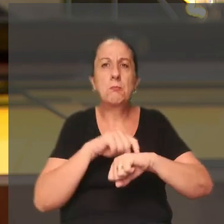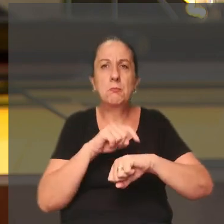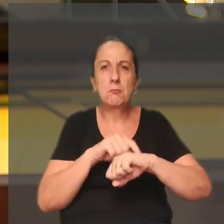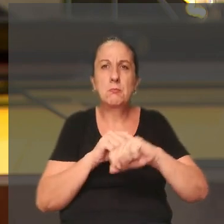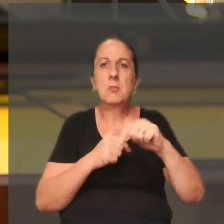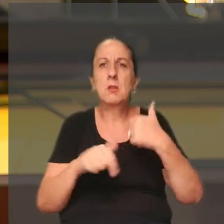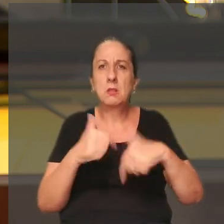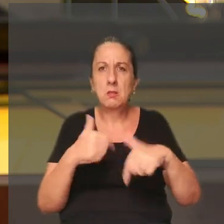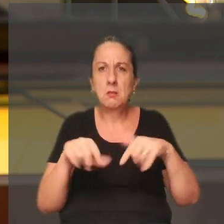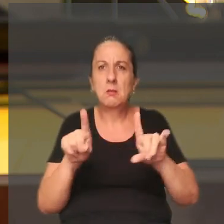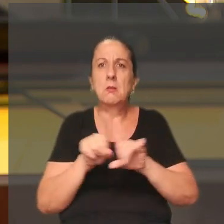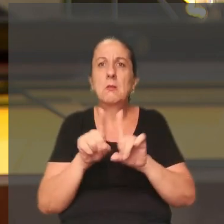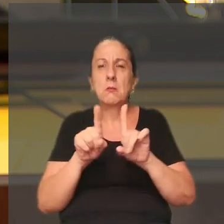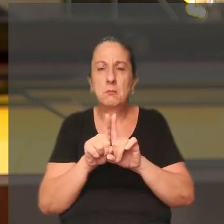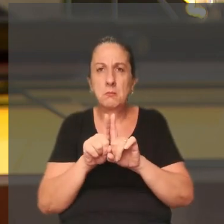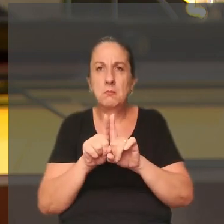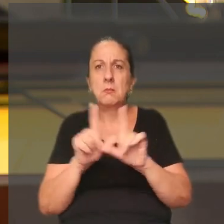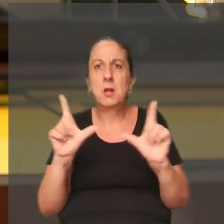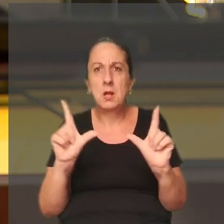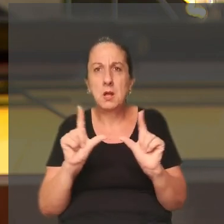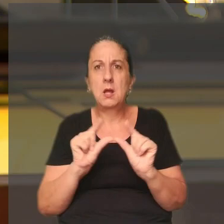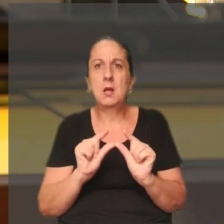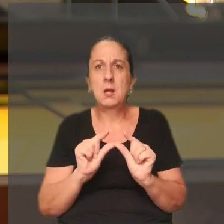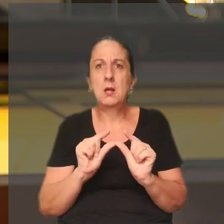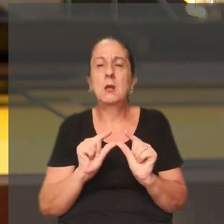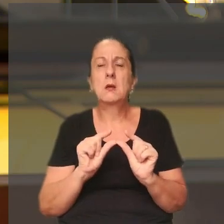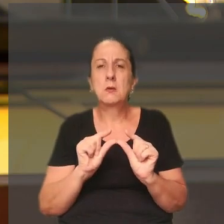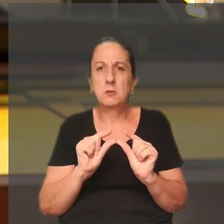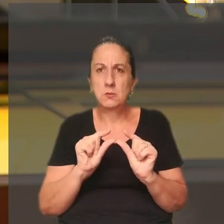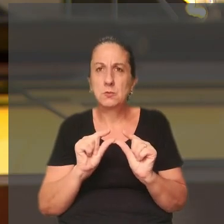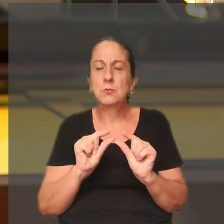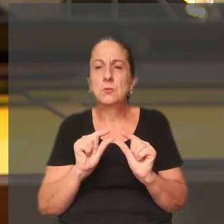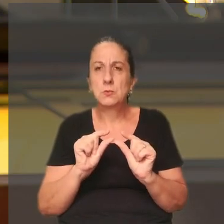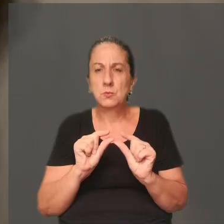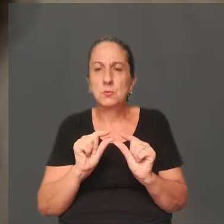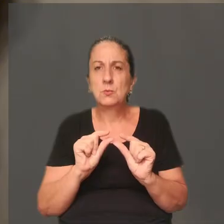redimensionar os seus horários de trabalho para reduzir